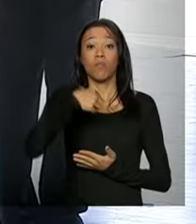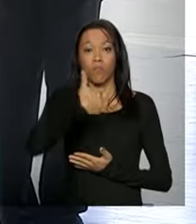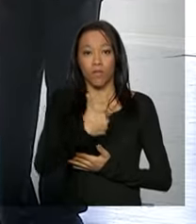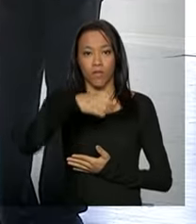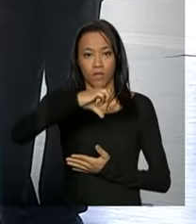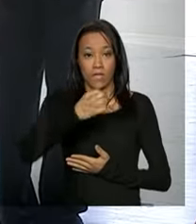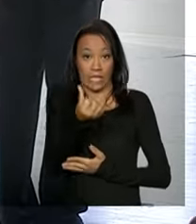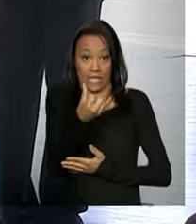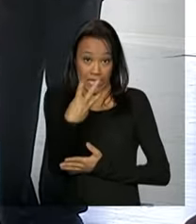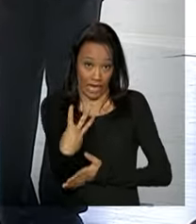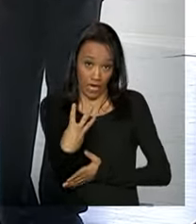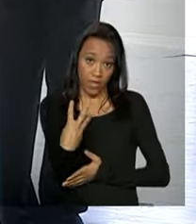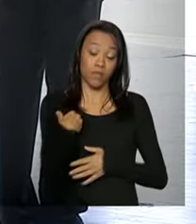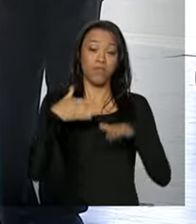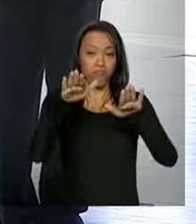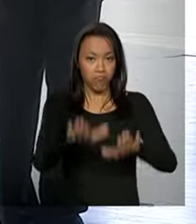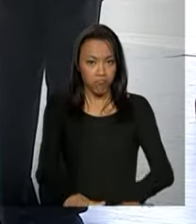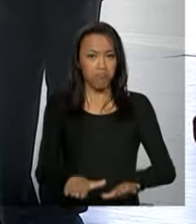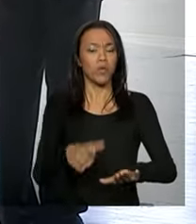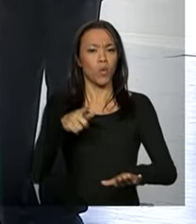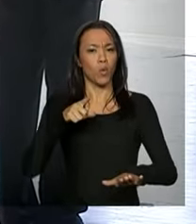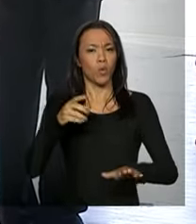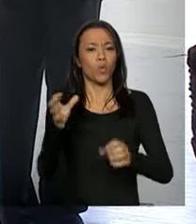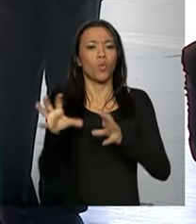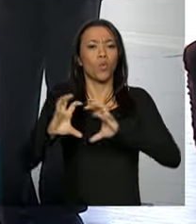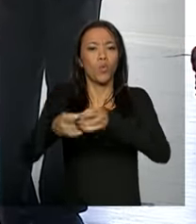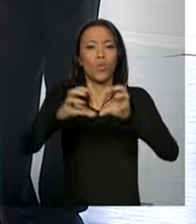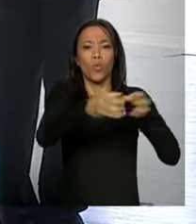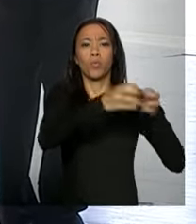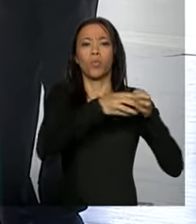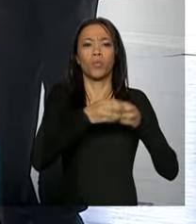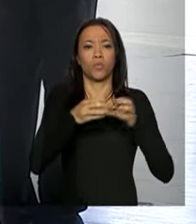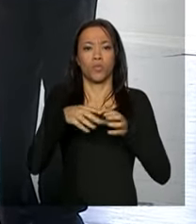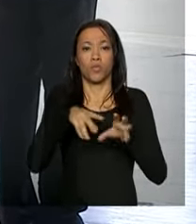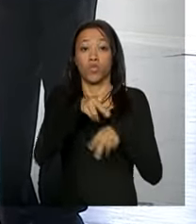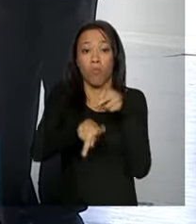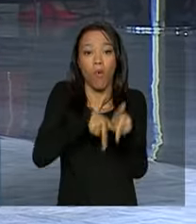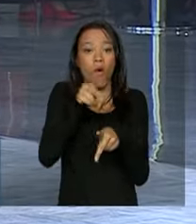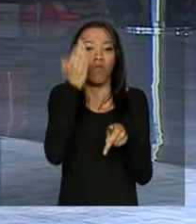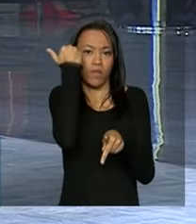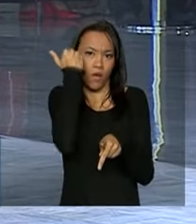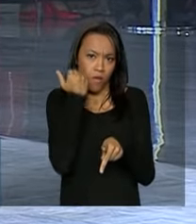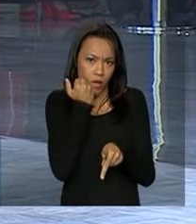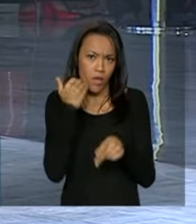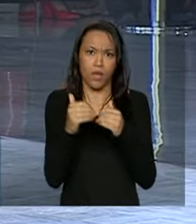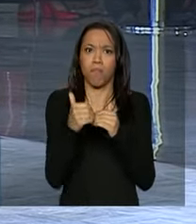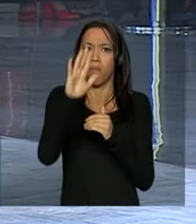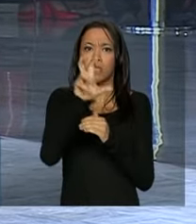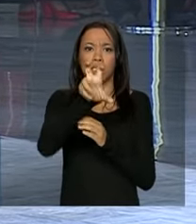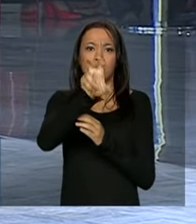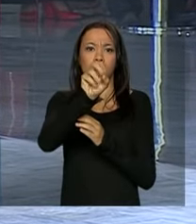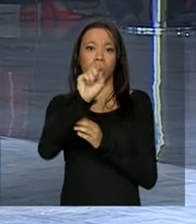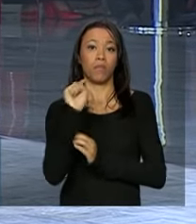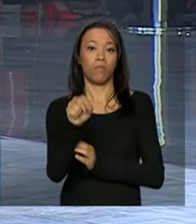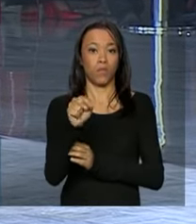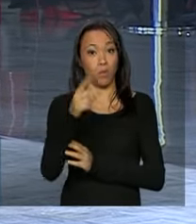a presença no Brasil da comunidade coreana, que hoje ultrapassa 50 mil pessoas.